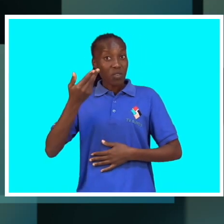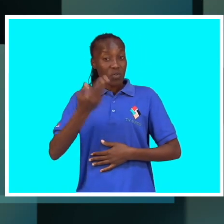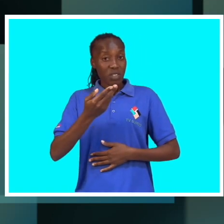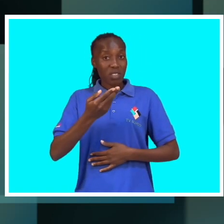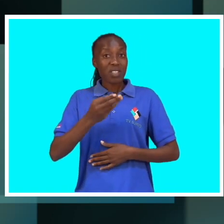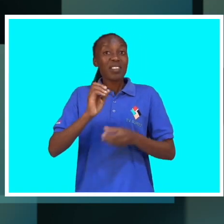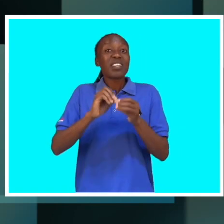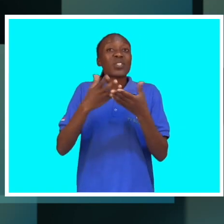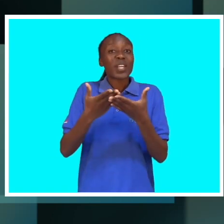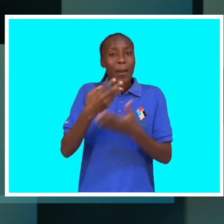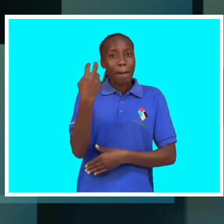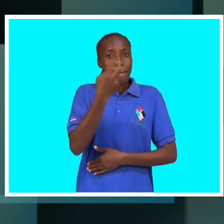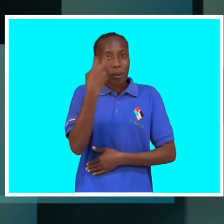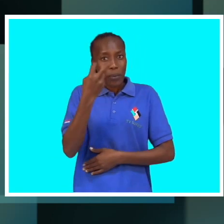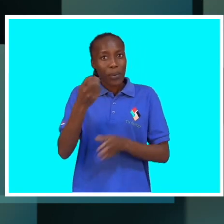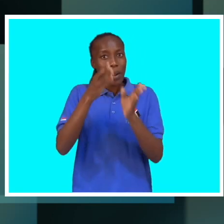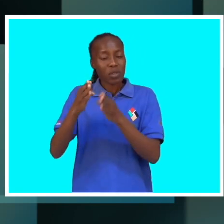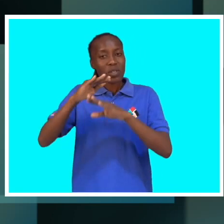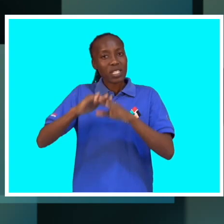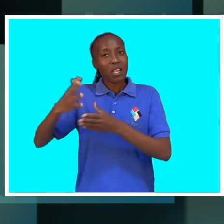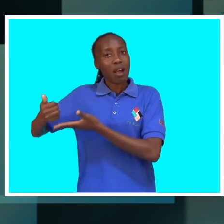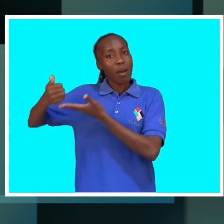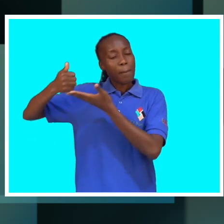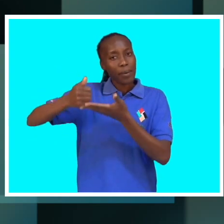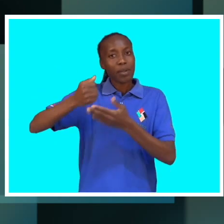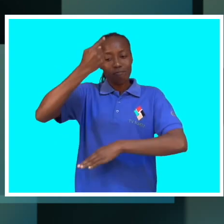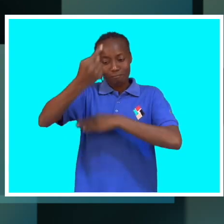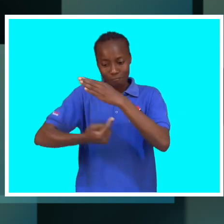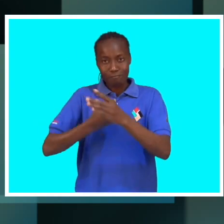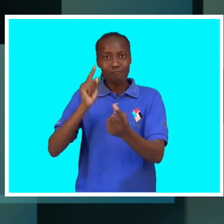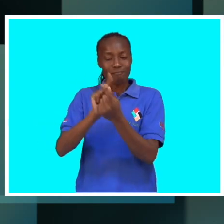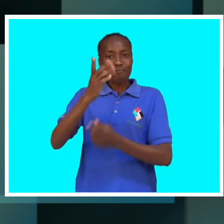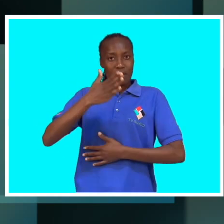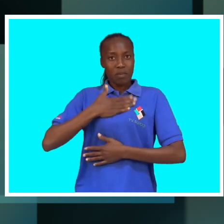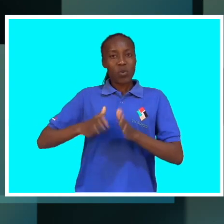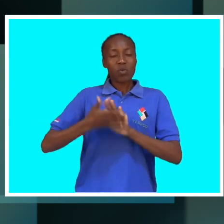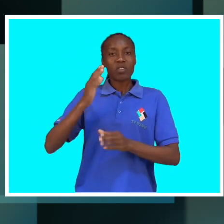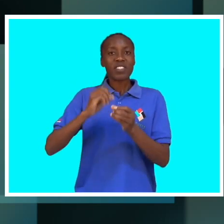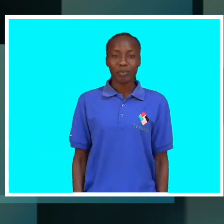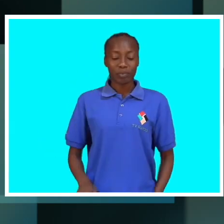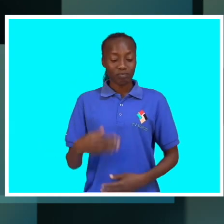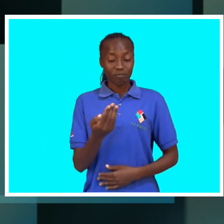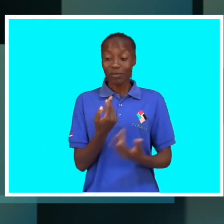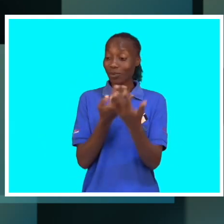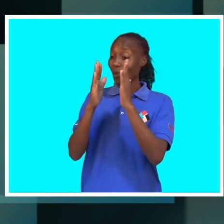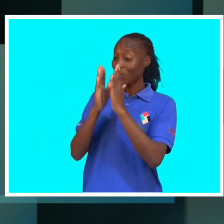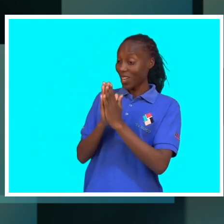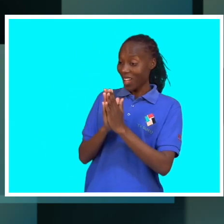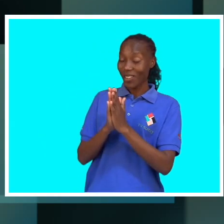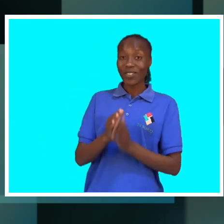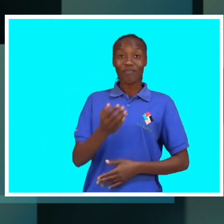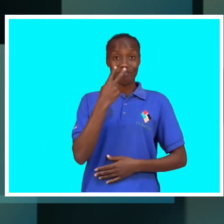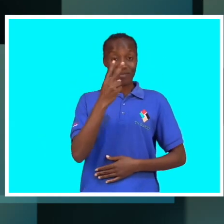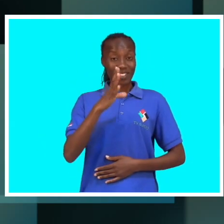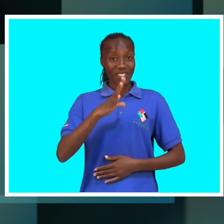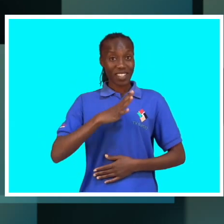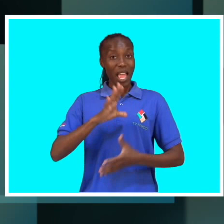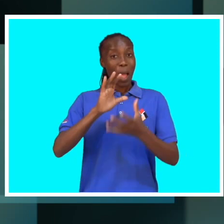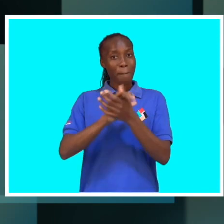Você que já procura a pessoa que está a apoiar você, vem comigo, depois eu começo a fazer o teu trabalho. Muito obrigado. Foi assim,